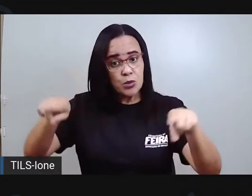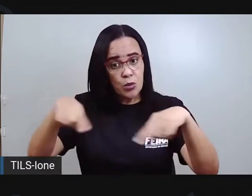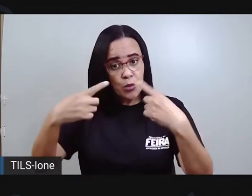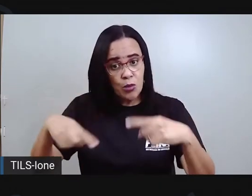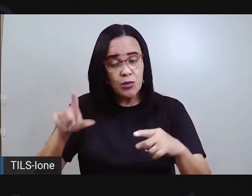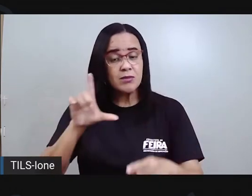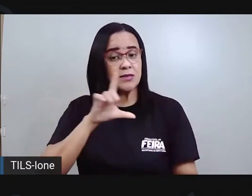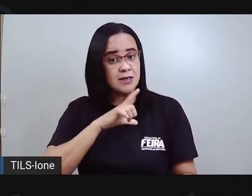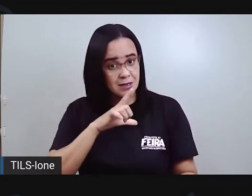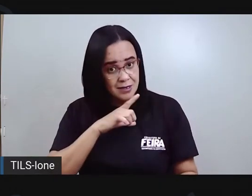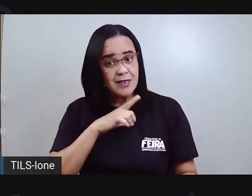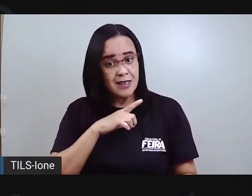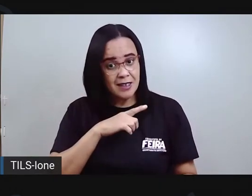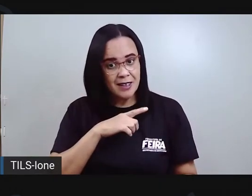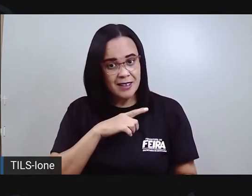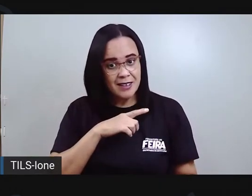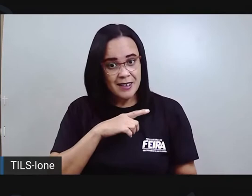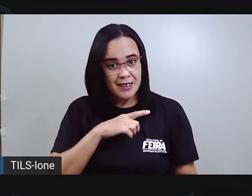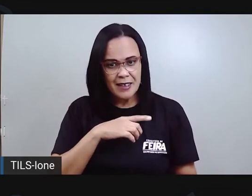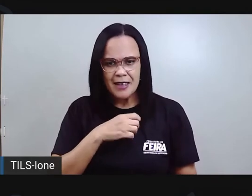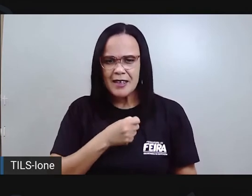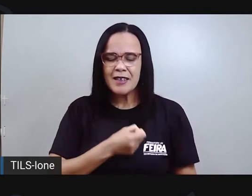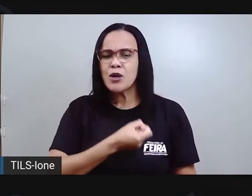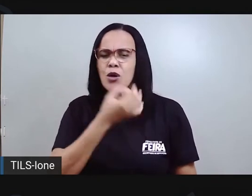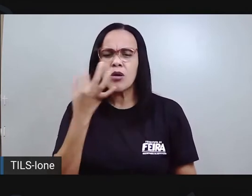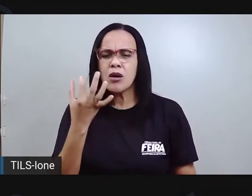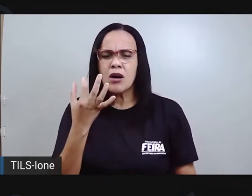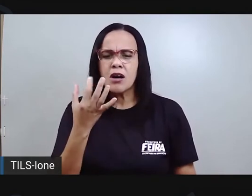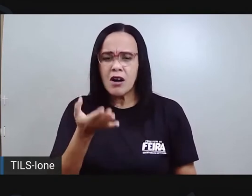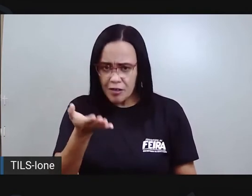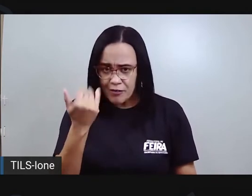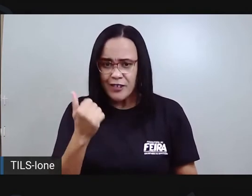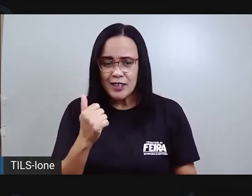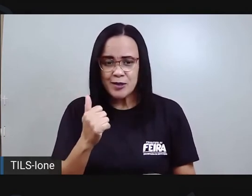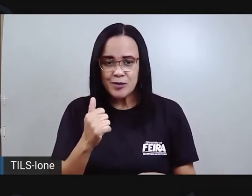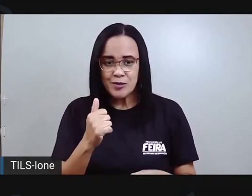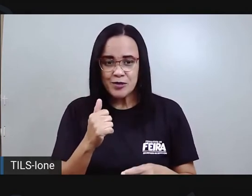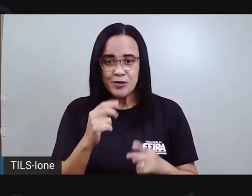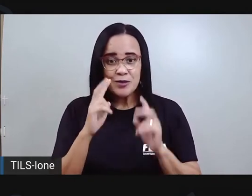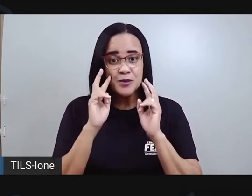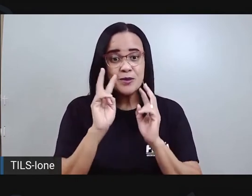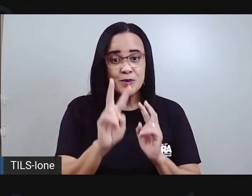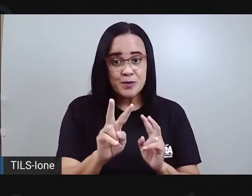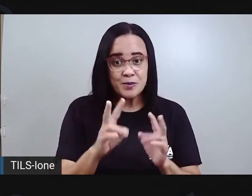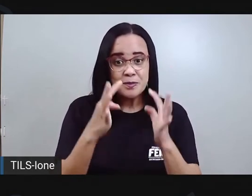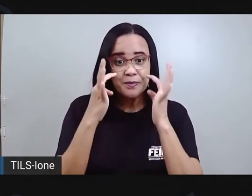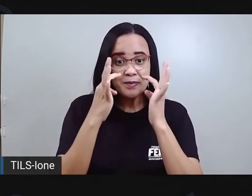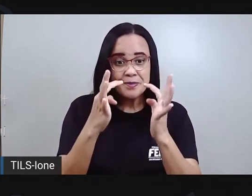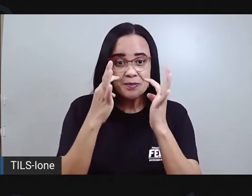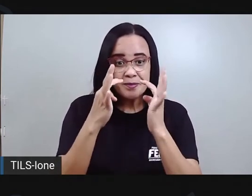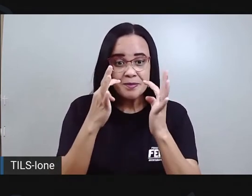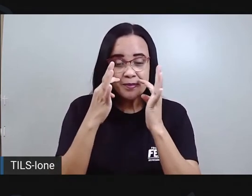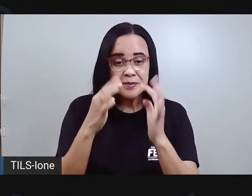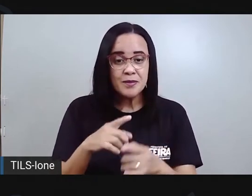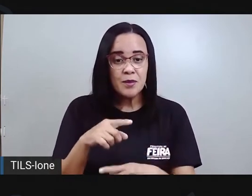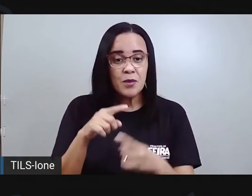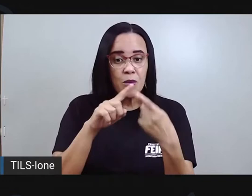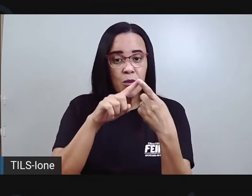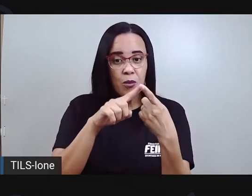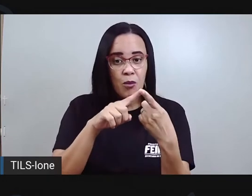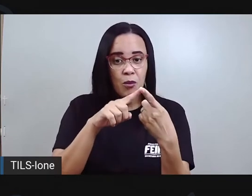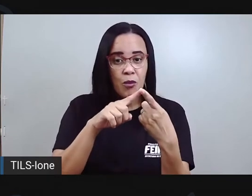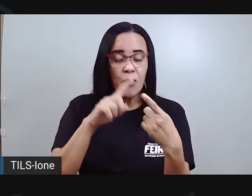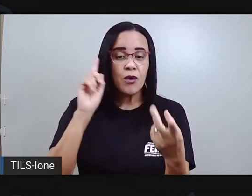Sete. Vamos contar? Chega um pouquinho mais para frente o xilofone, Procy. Vamos Vamos lá, meninada.